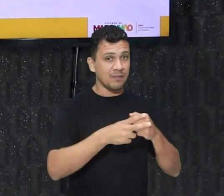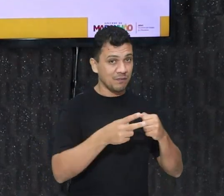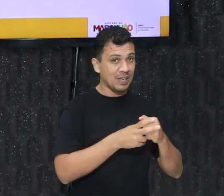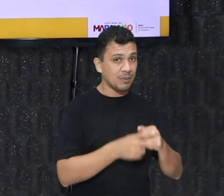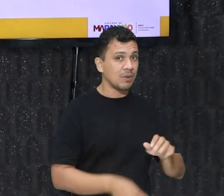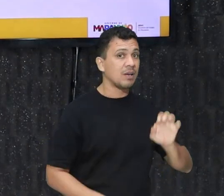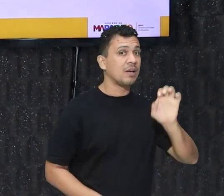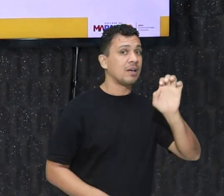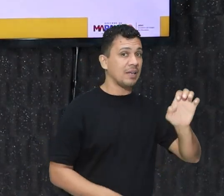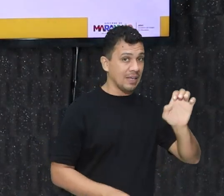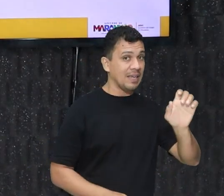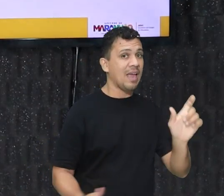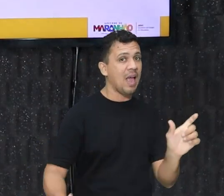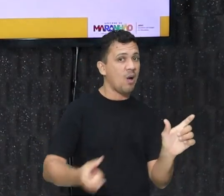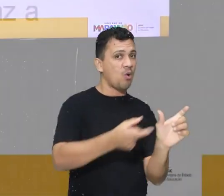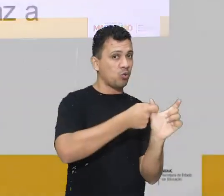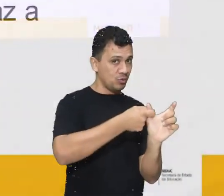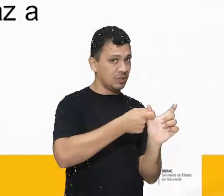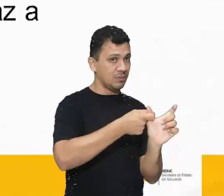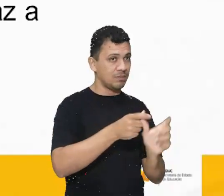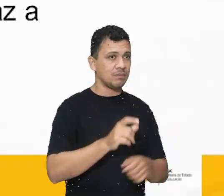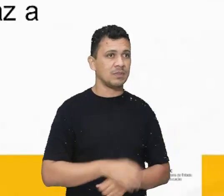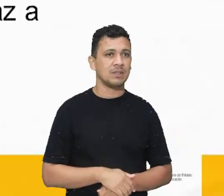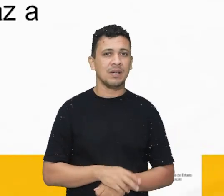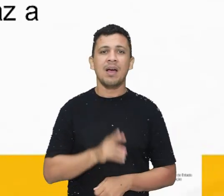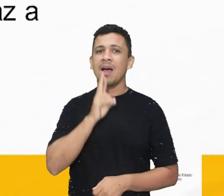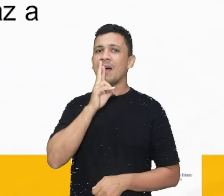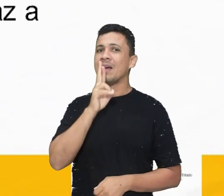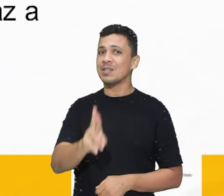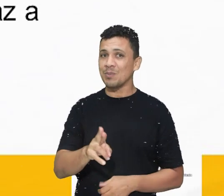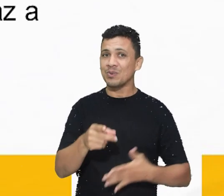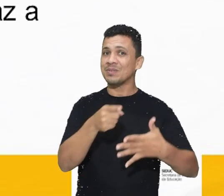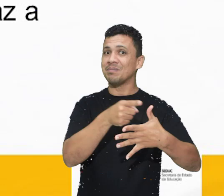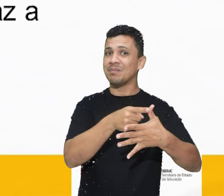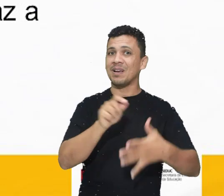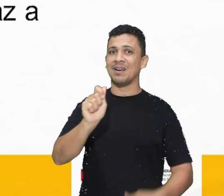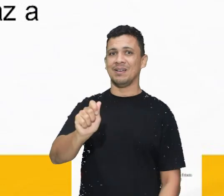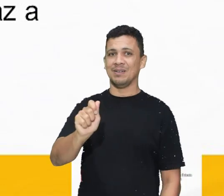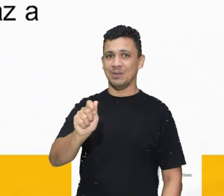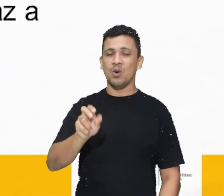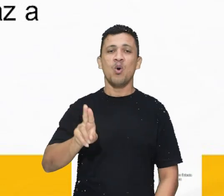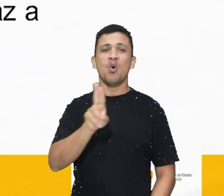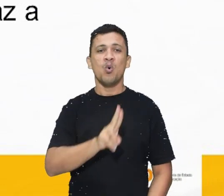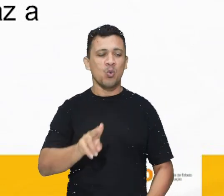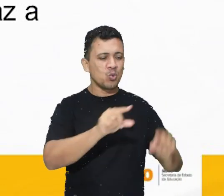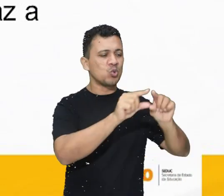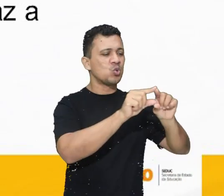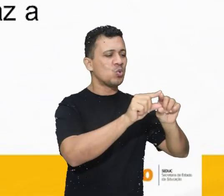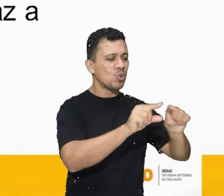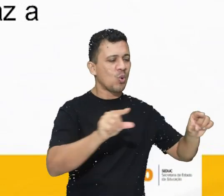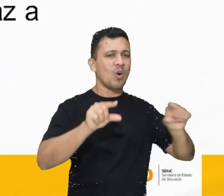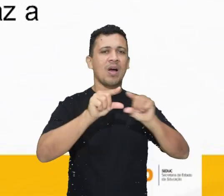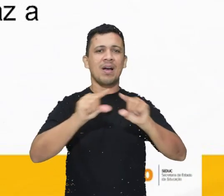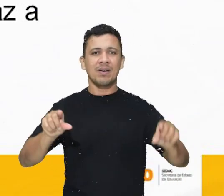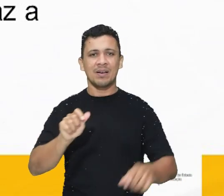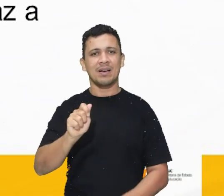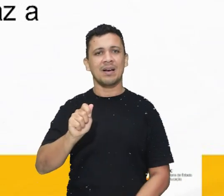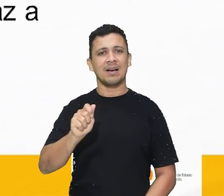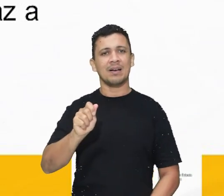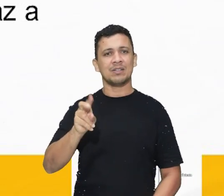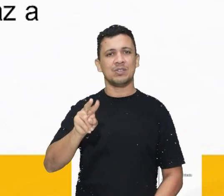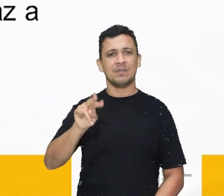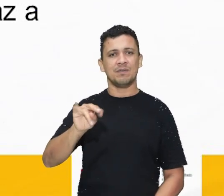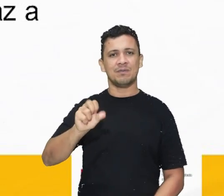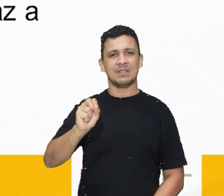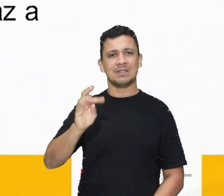e é conjunção, tá bom? Então, está aqui a resposta, emprego de uma oração adversativa que orienta a quebra